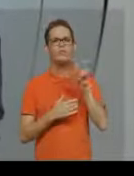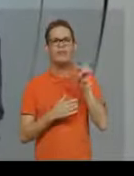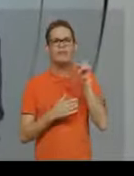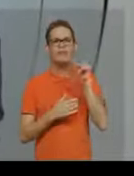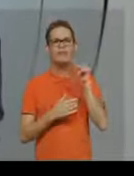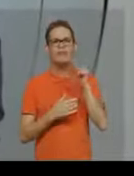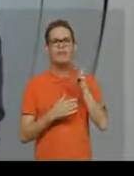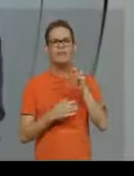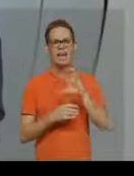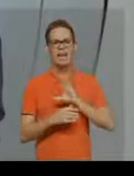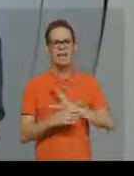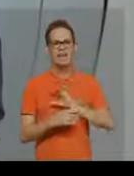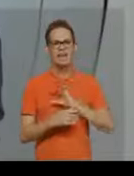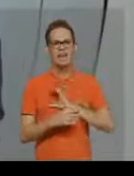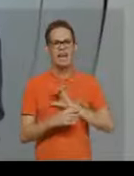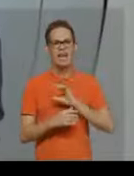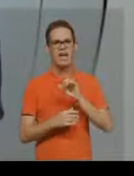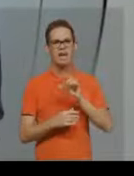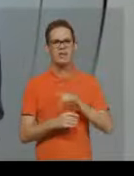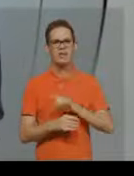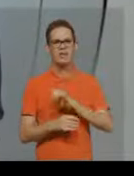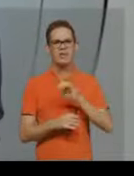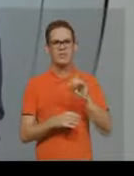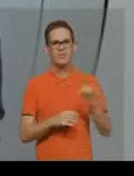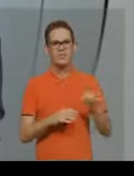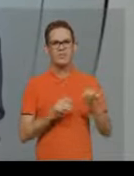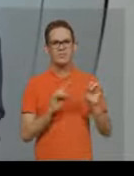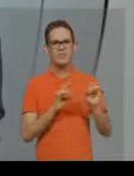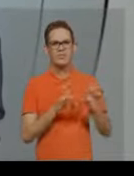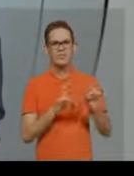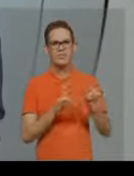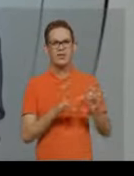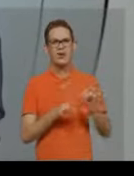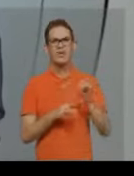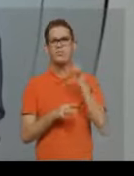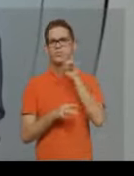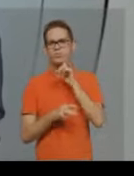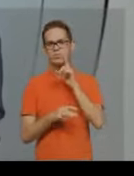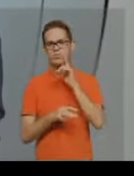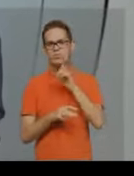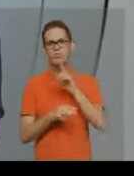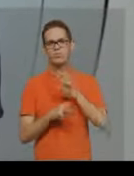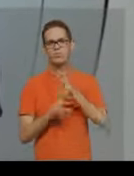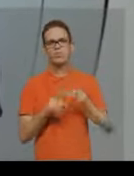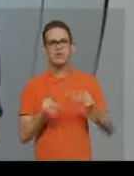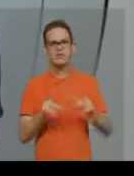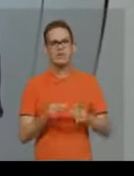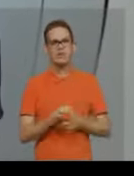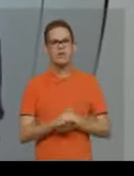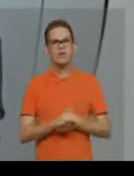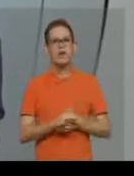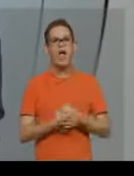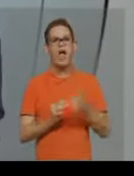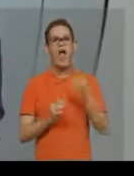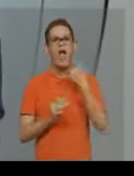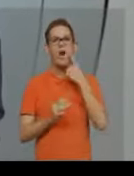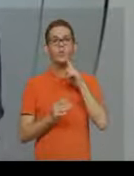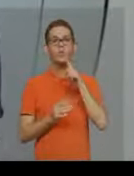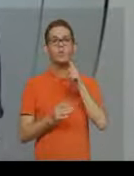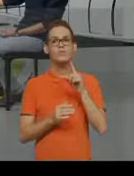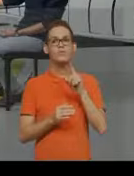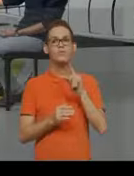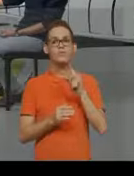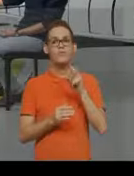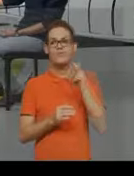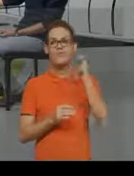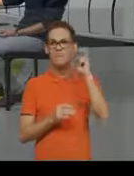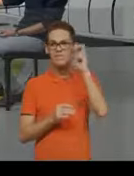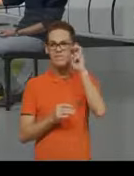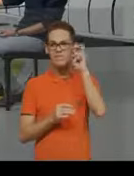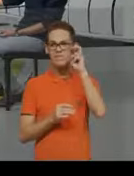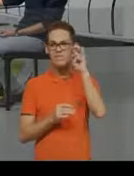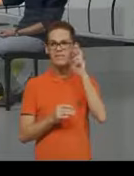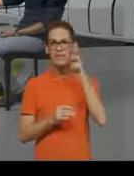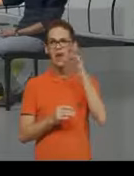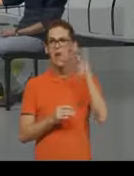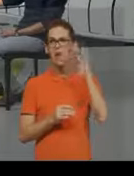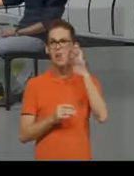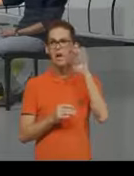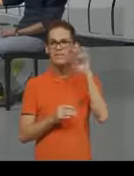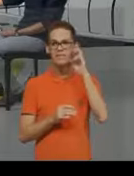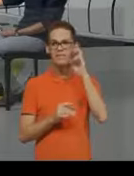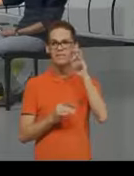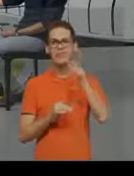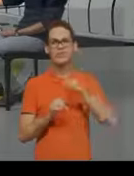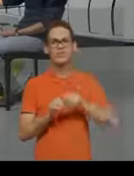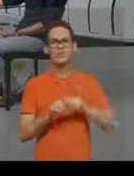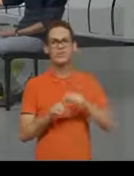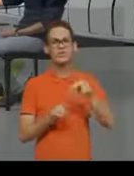No Canadá tem um dia, nos Estados Unidos outro, mas geralmente a gente comemora na última quinta. A última quinta do quarta mês. Quinta-feira do